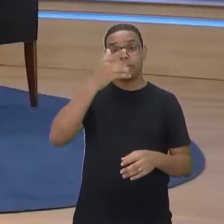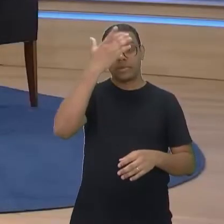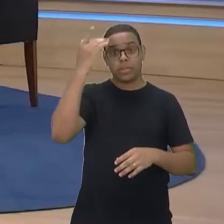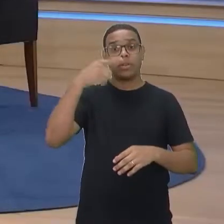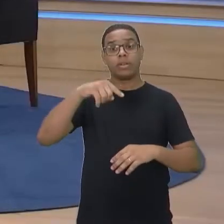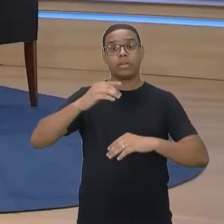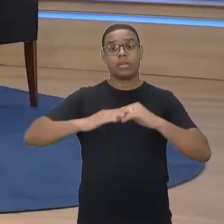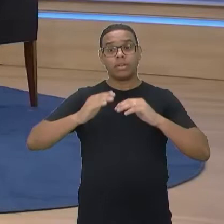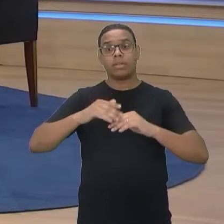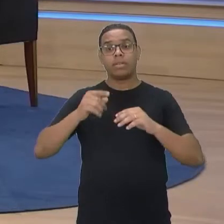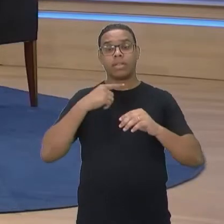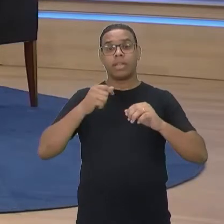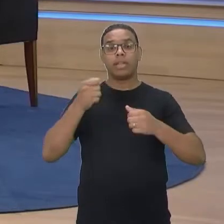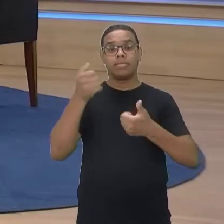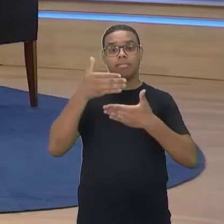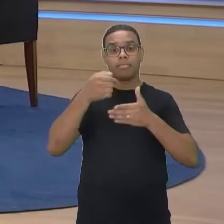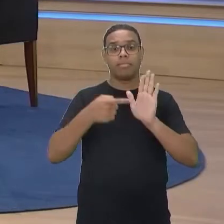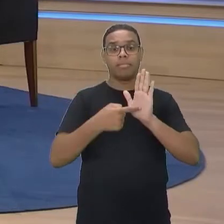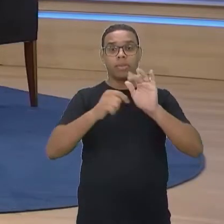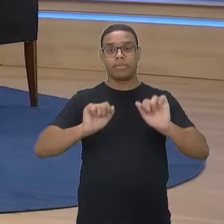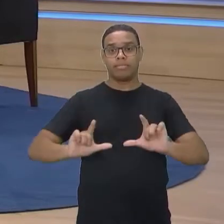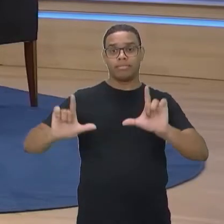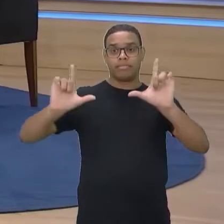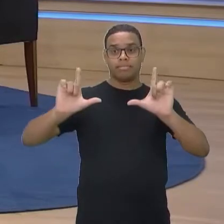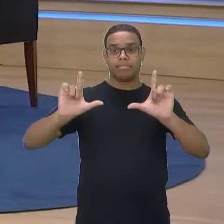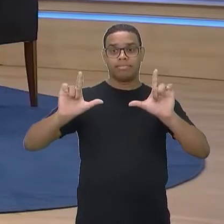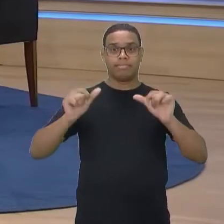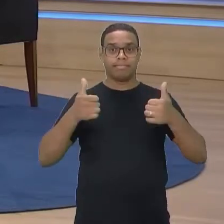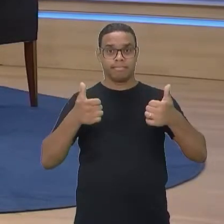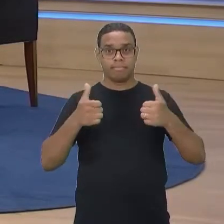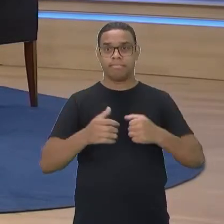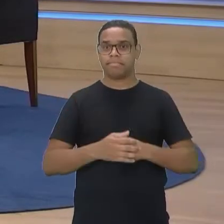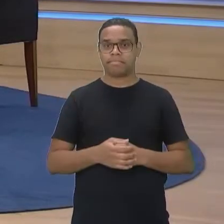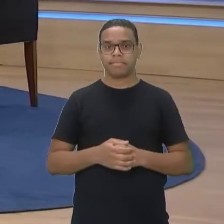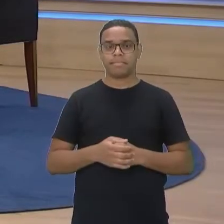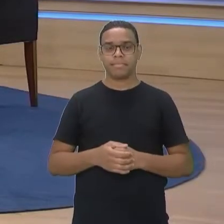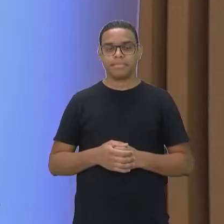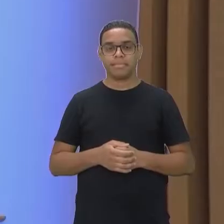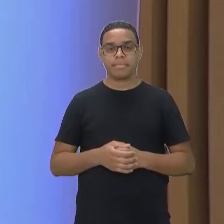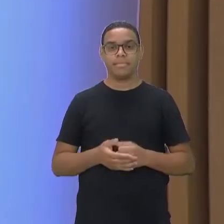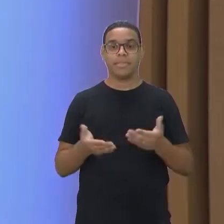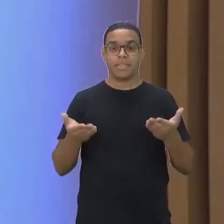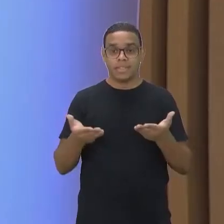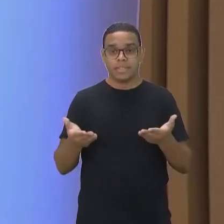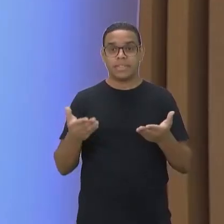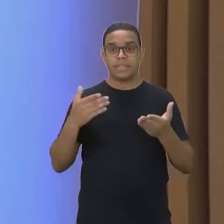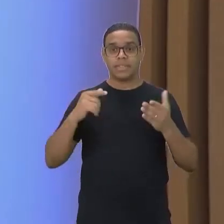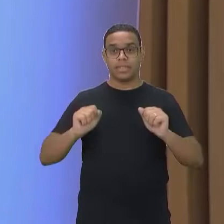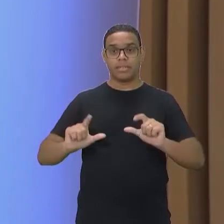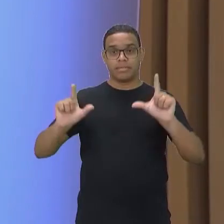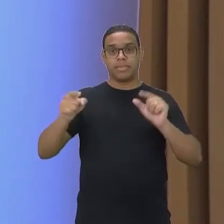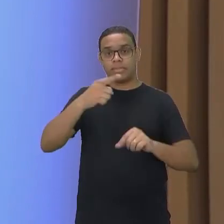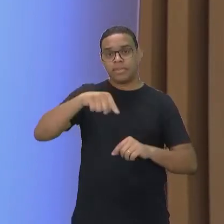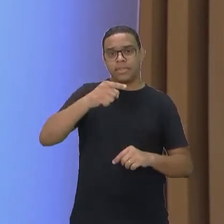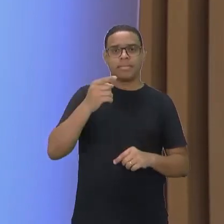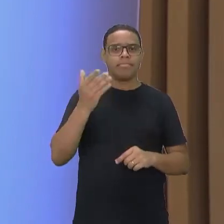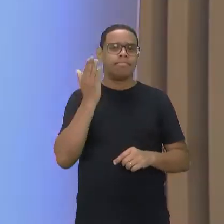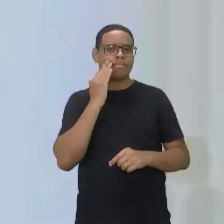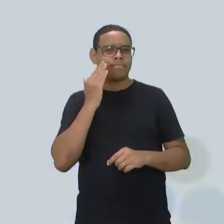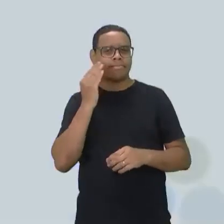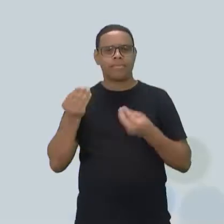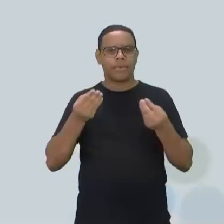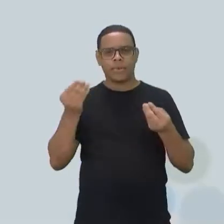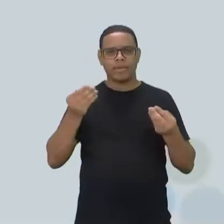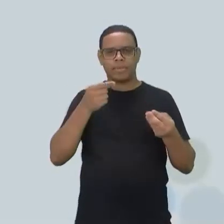produtores, então, passarem os slides, né? Então, olha só, eu vou passar um slide para vocês só para se